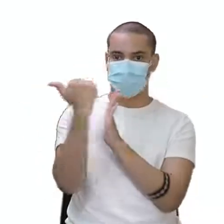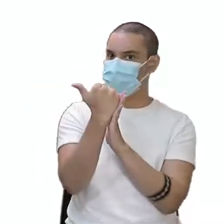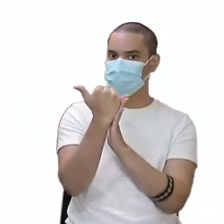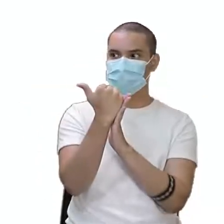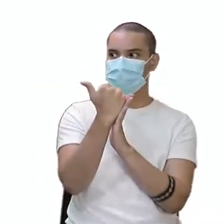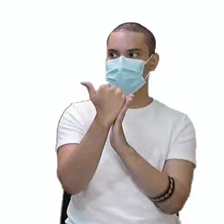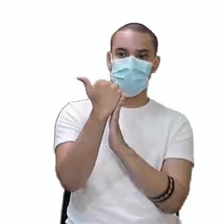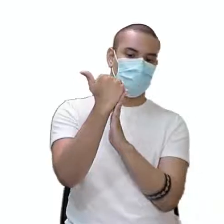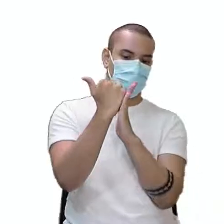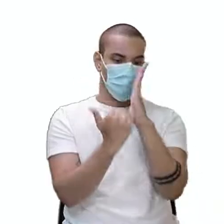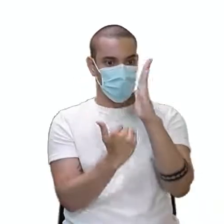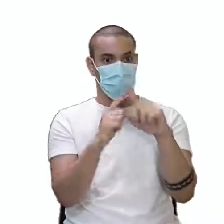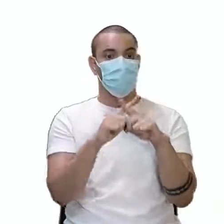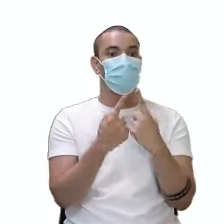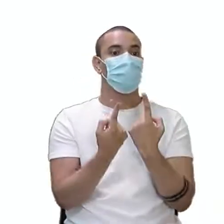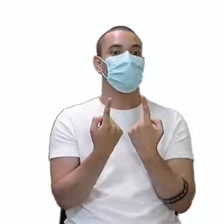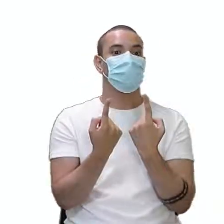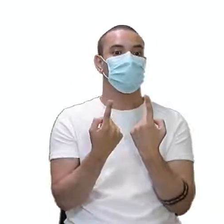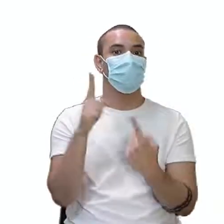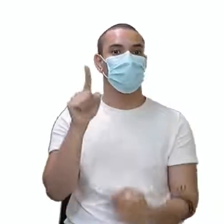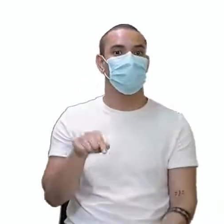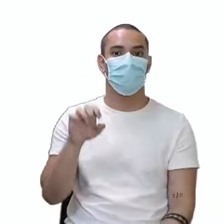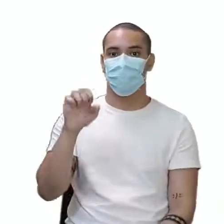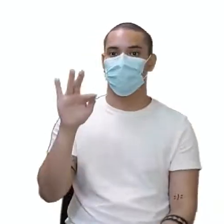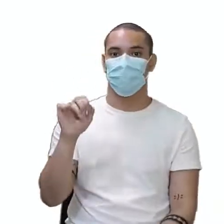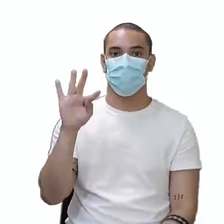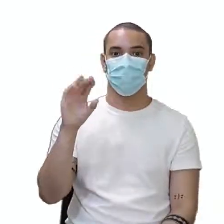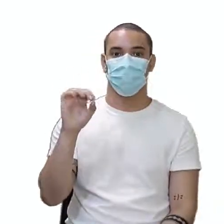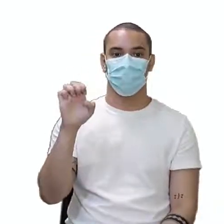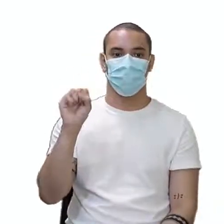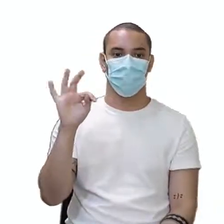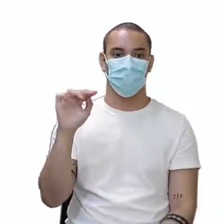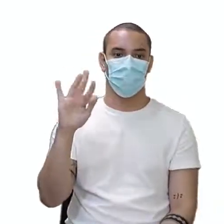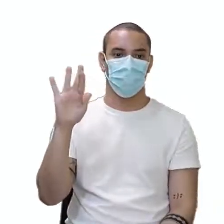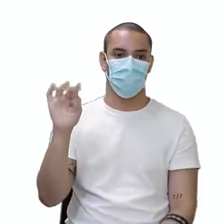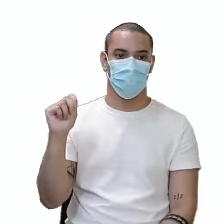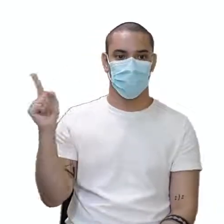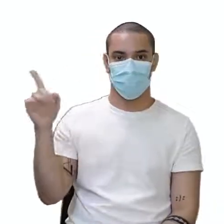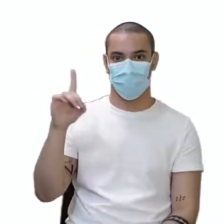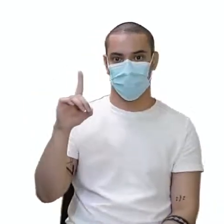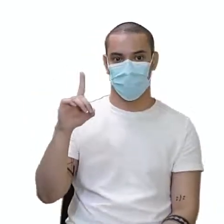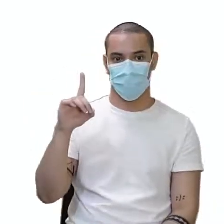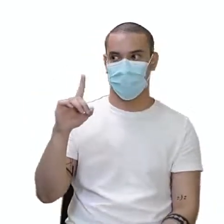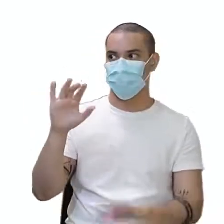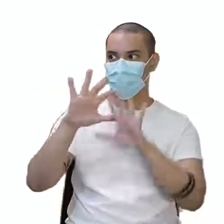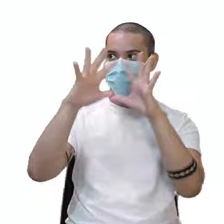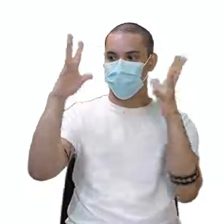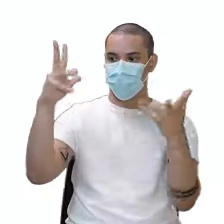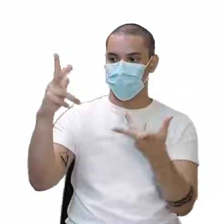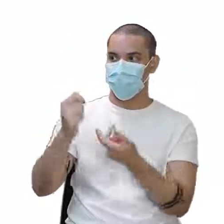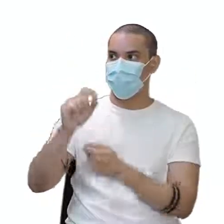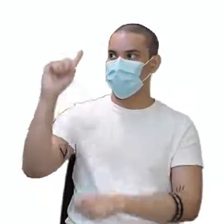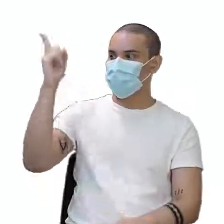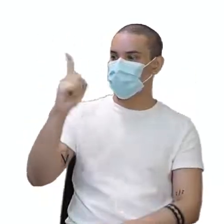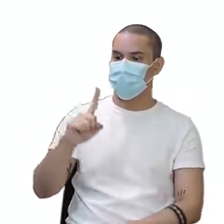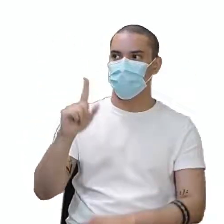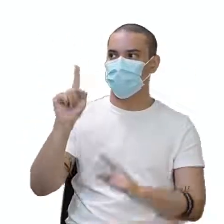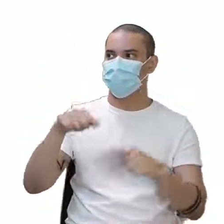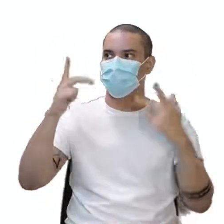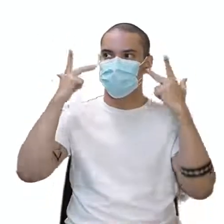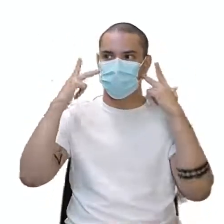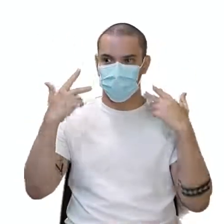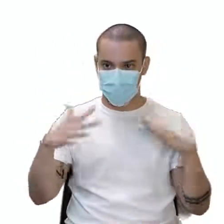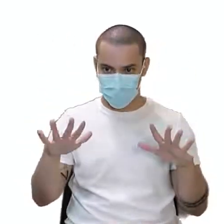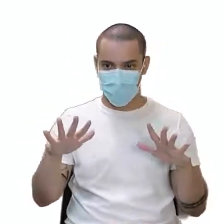prejudicial, mas esse fenômeno é o efeito estufa, né? Que é um fenômeno